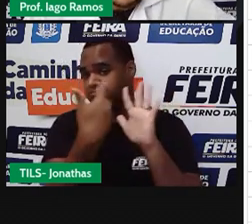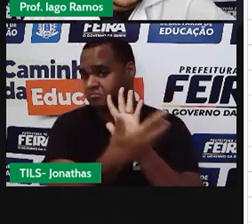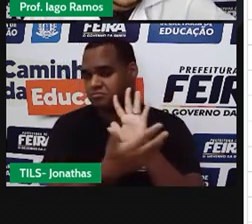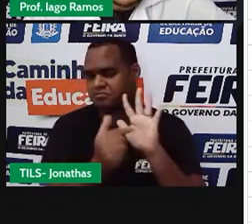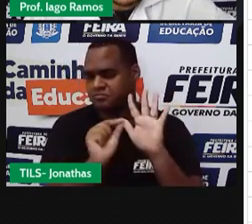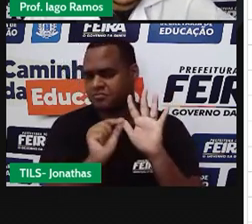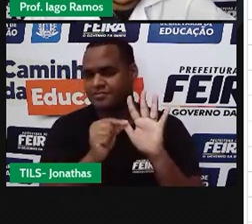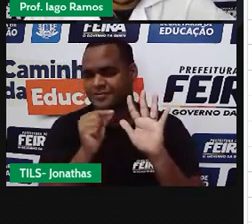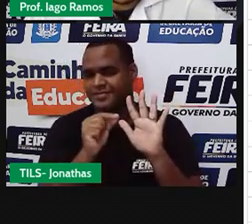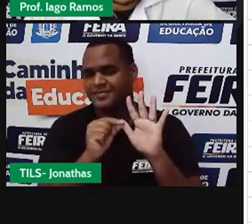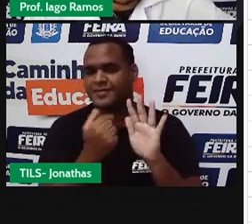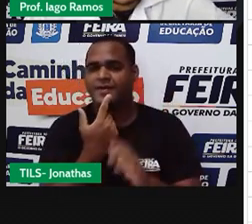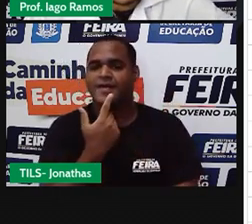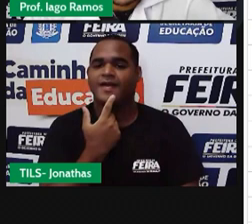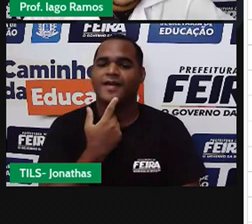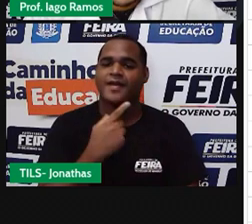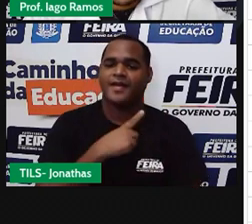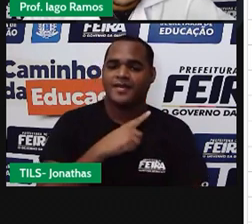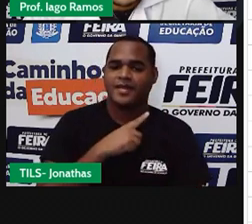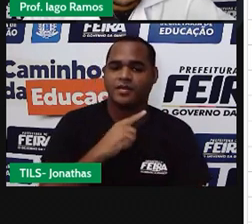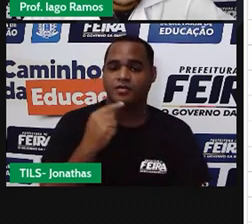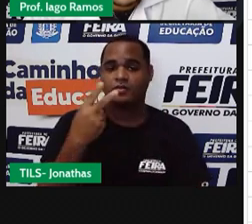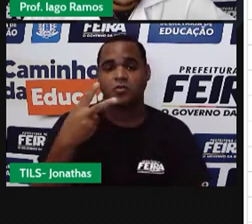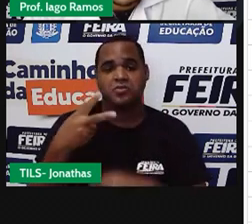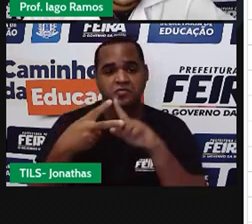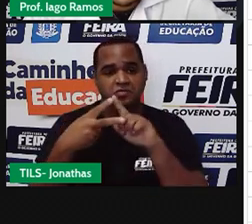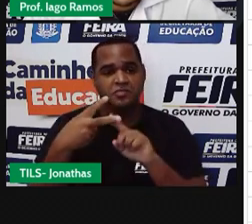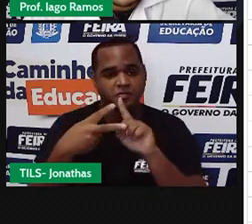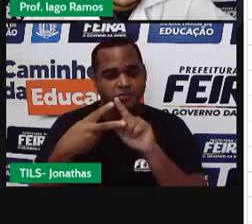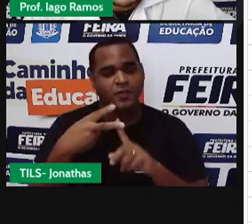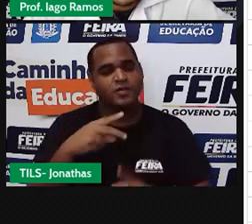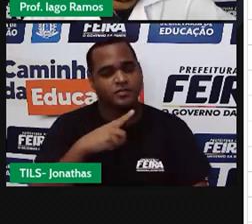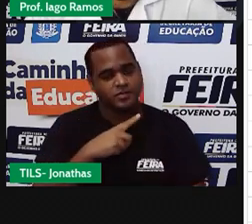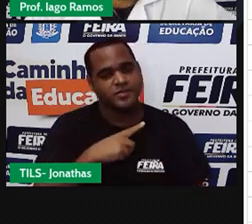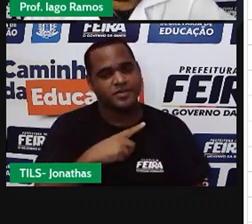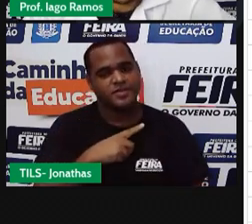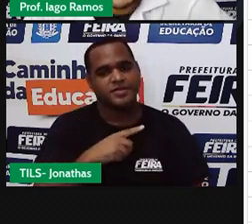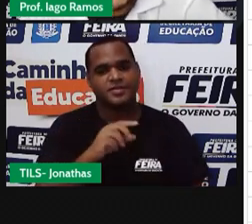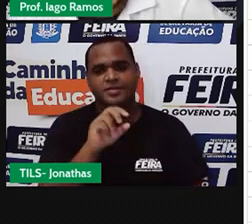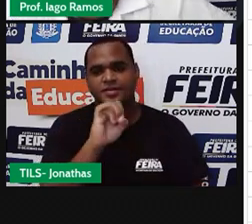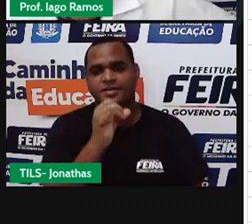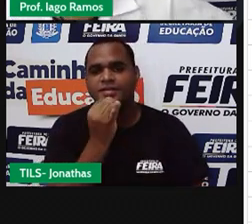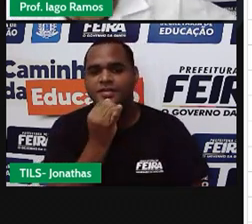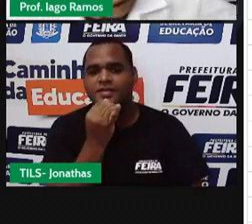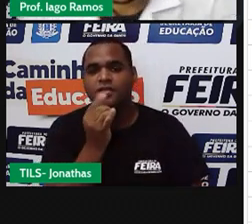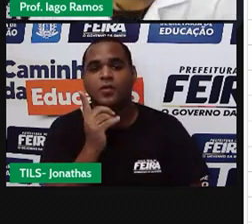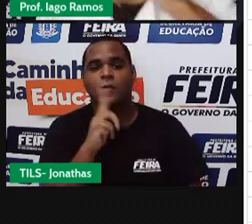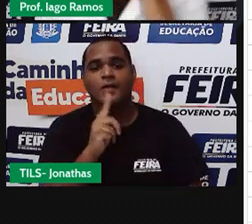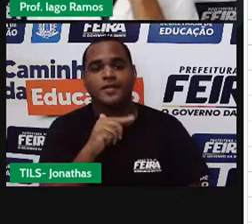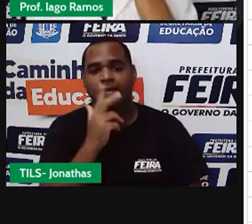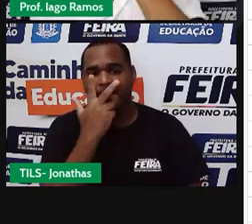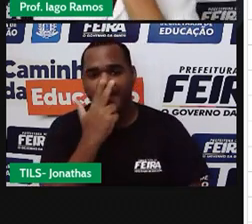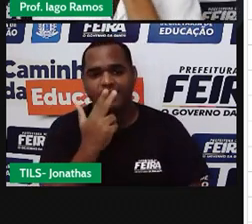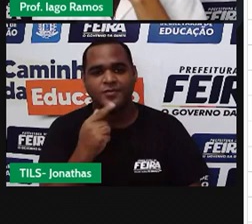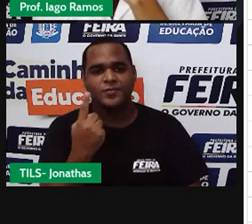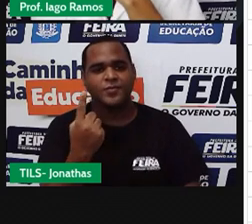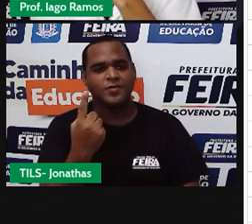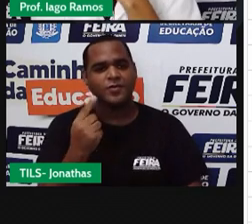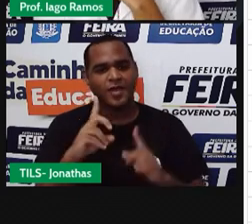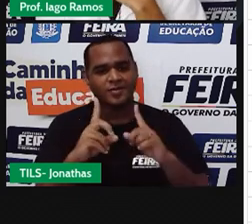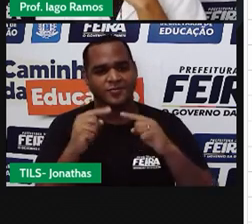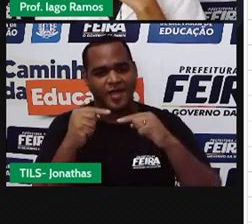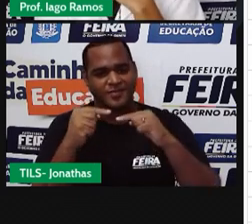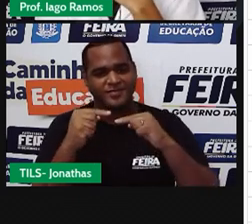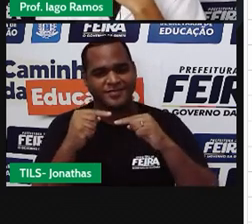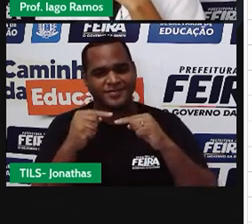eu fiz dois triângulos Vinho só você percebe que se eu colocar esse por cima desse vira um quadradinho e